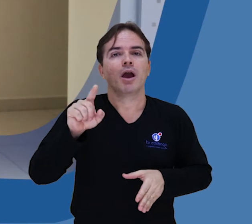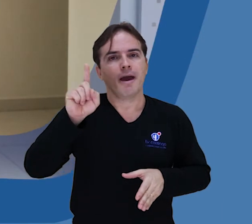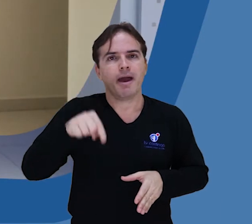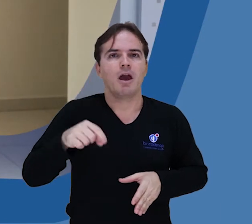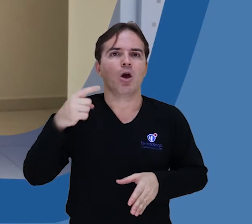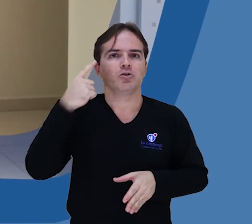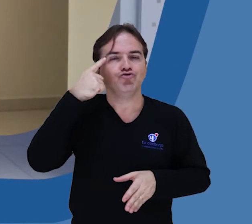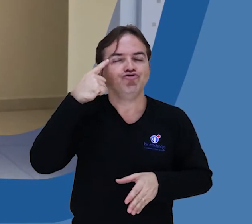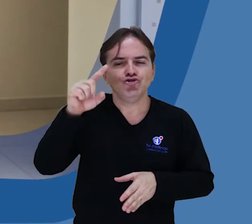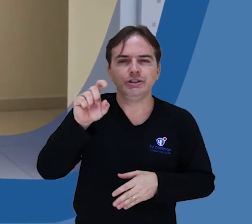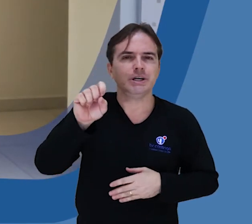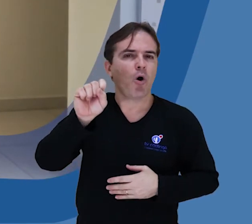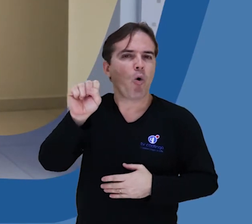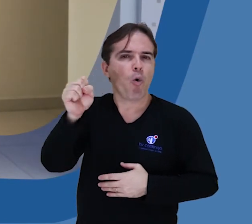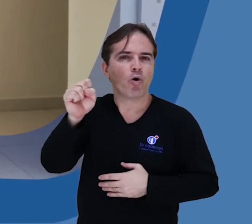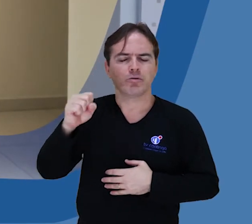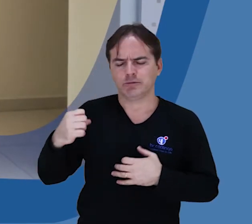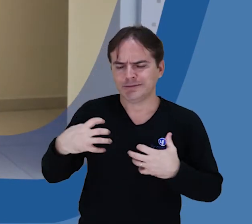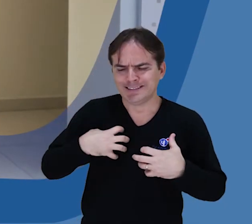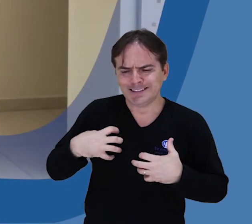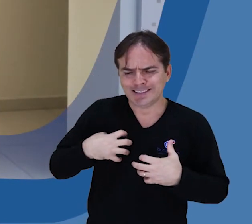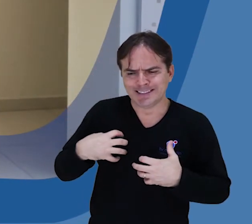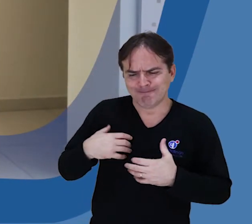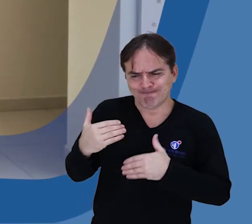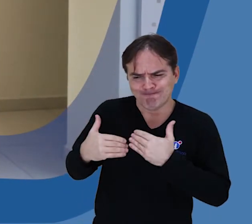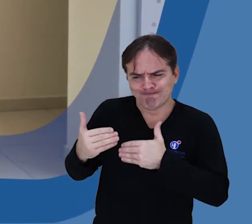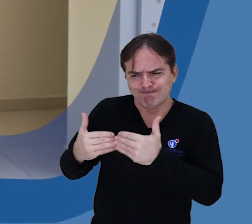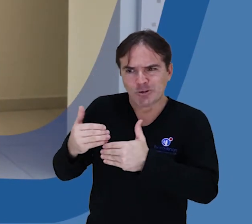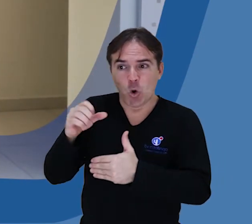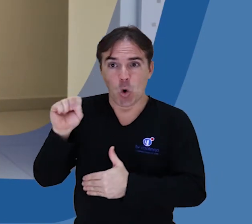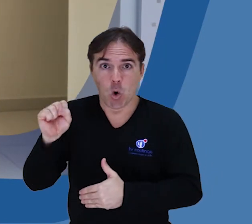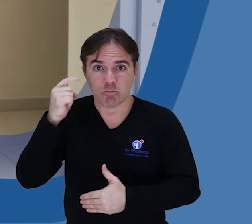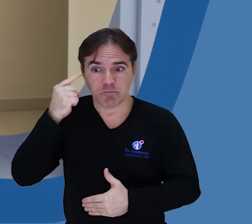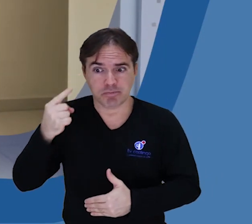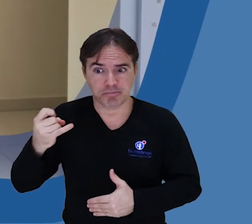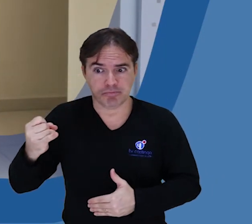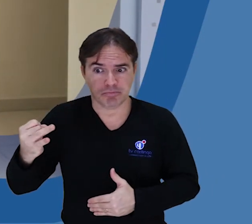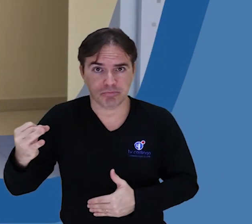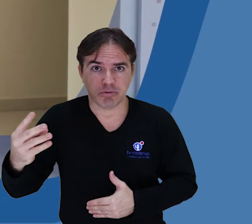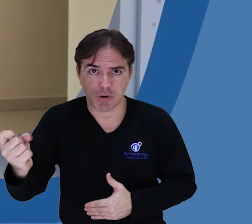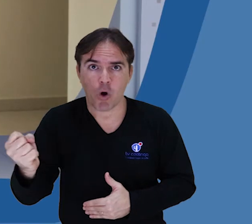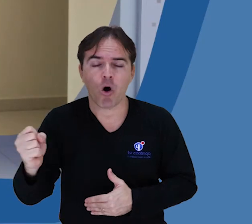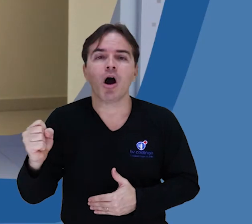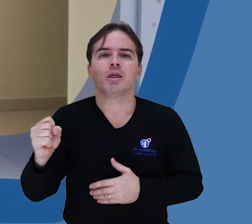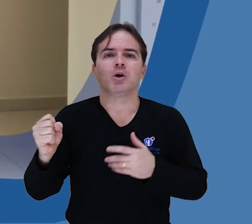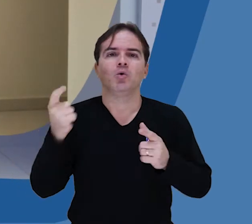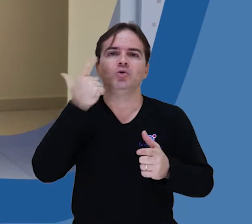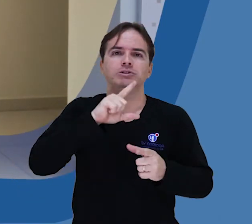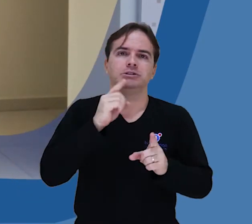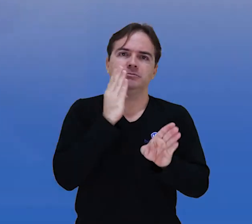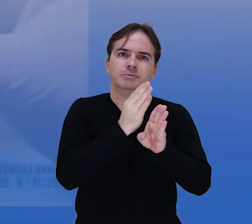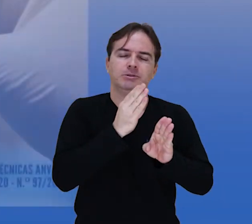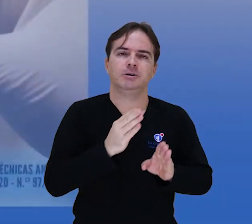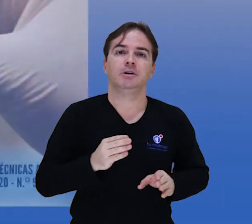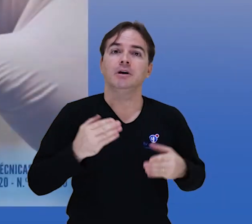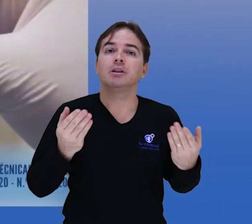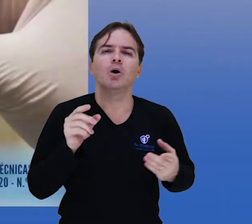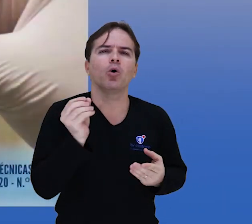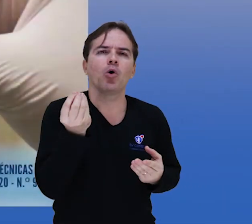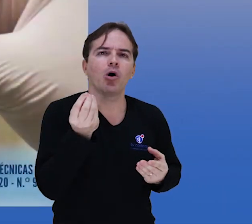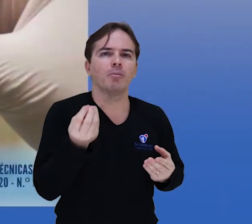de sintoma e não antes disso, porque senão não vai detectar. E como é que se detecta, né? A partir de uma alíquota de